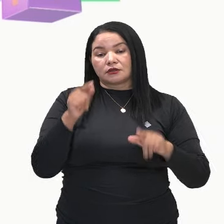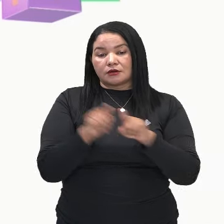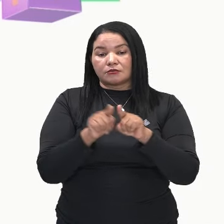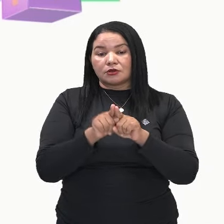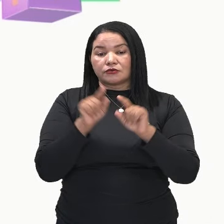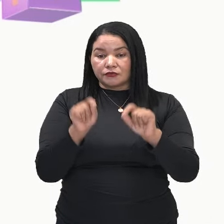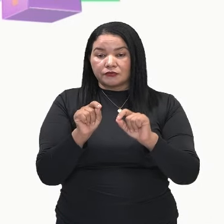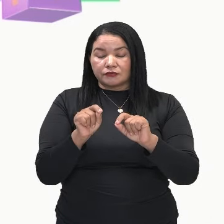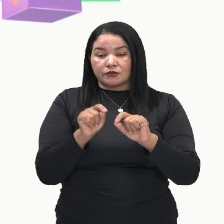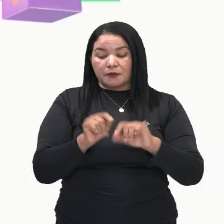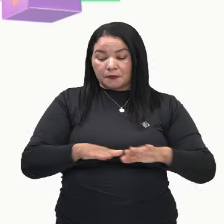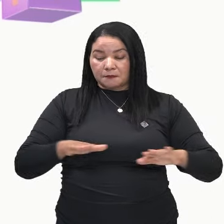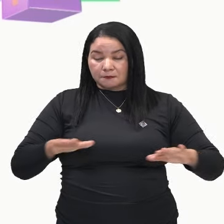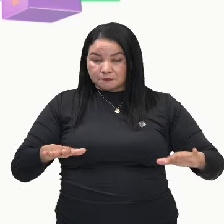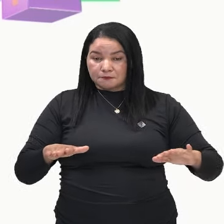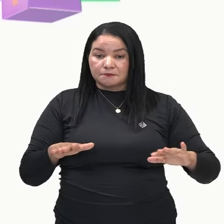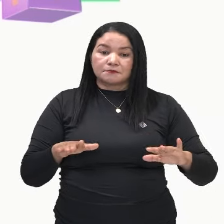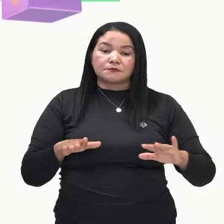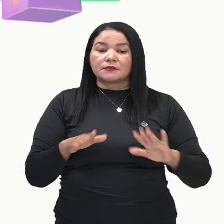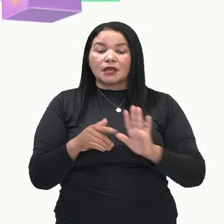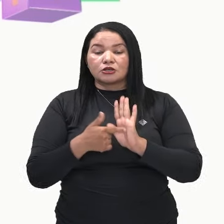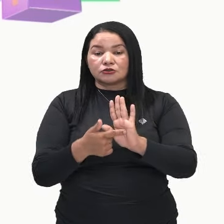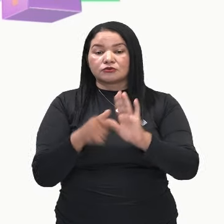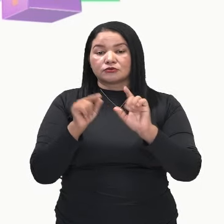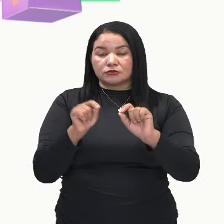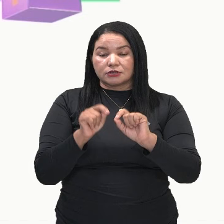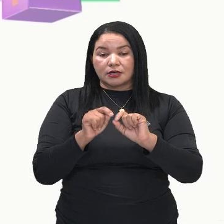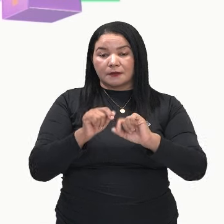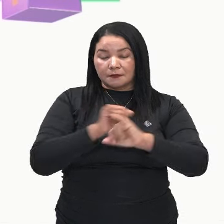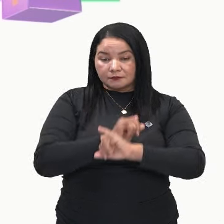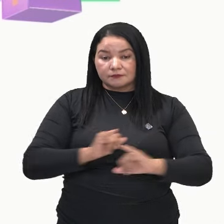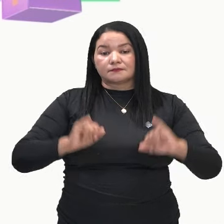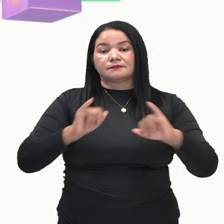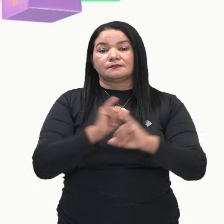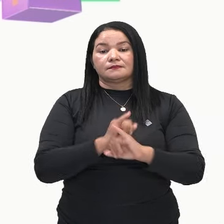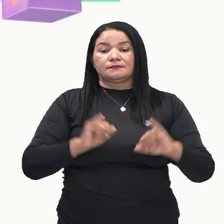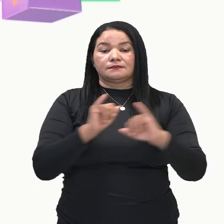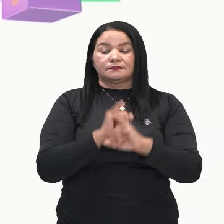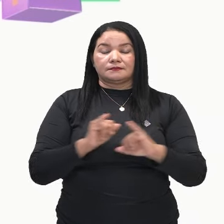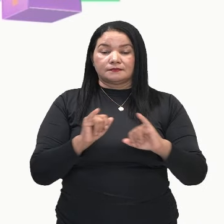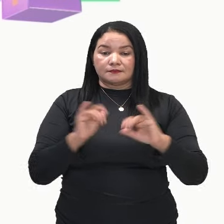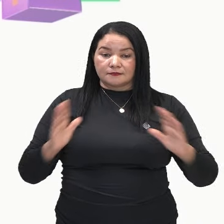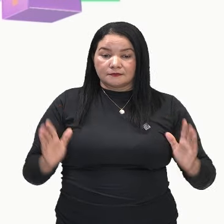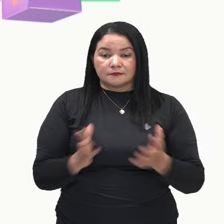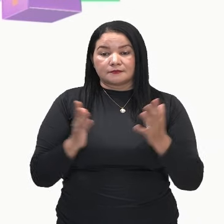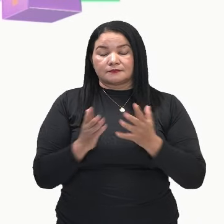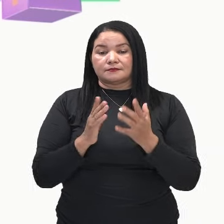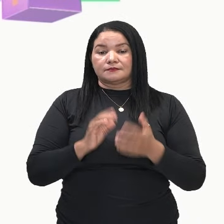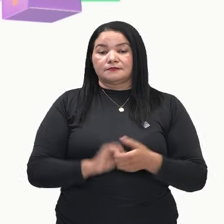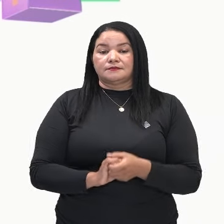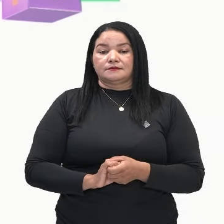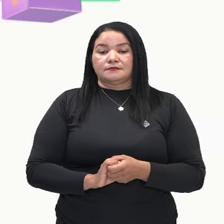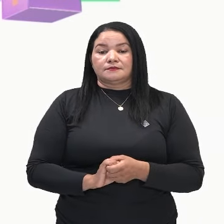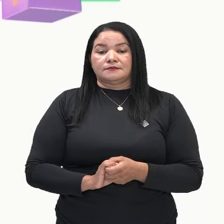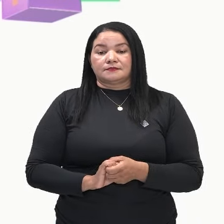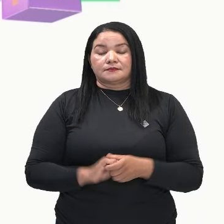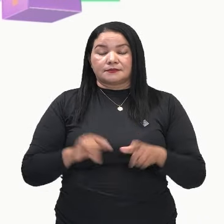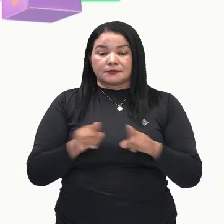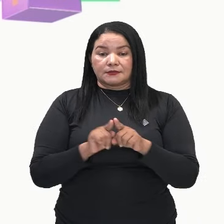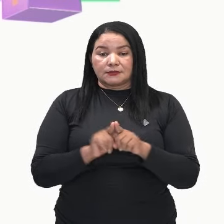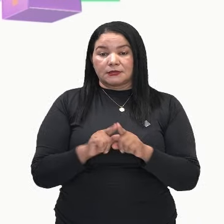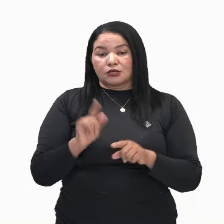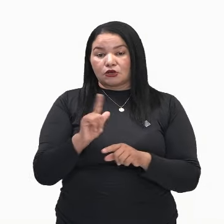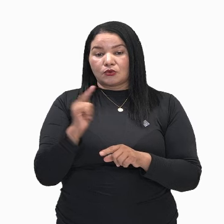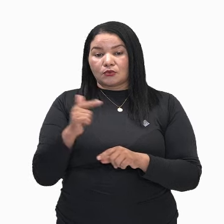para transmitir essa mensagem, perfeito? Na imagem